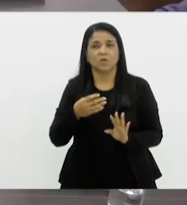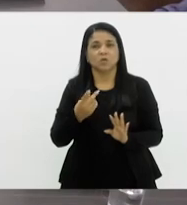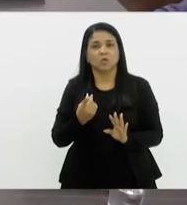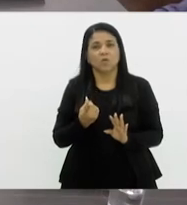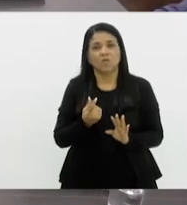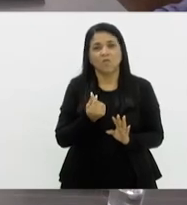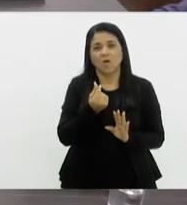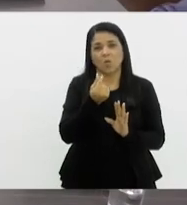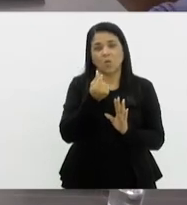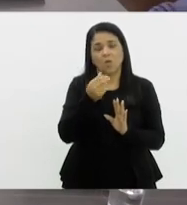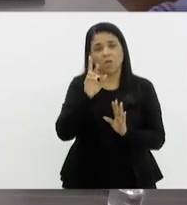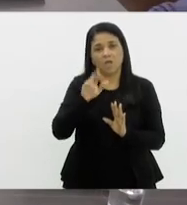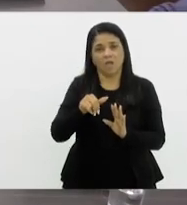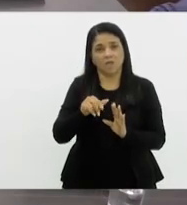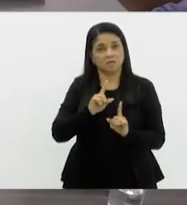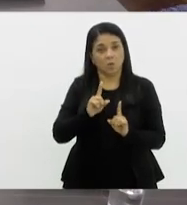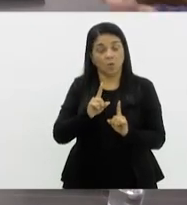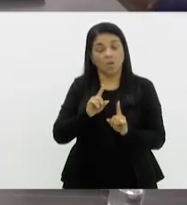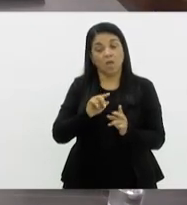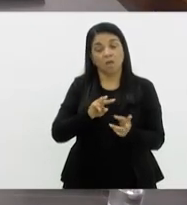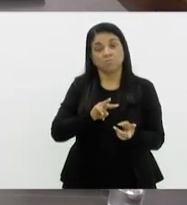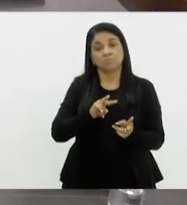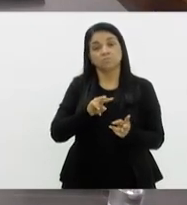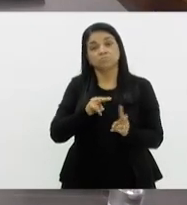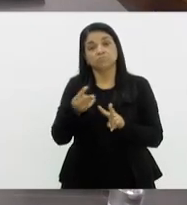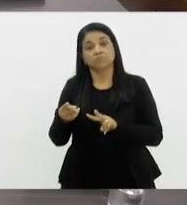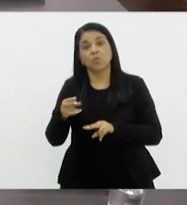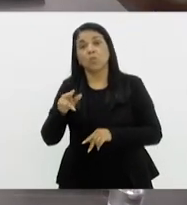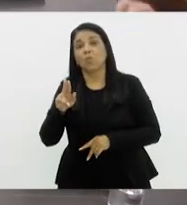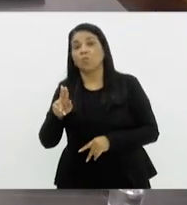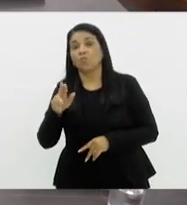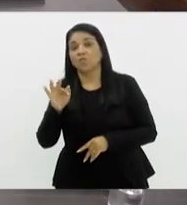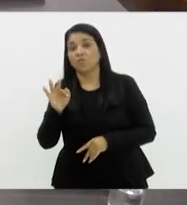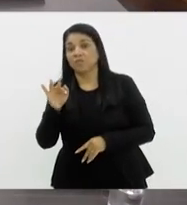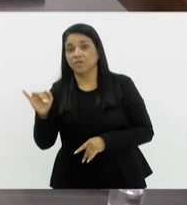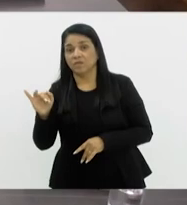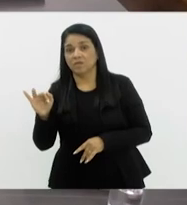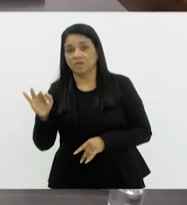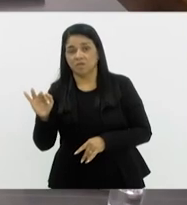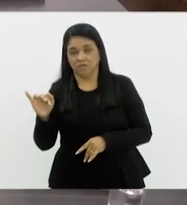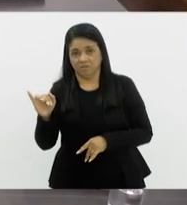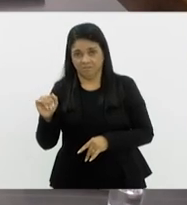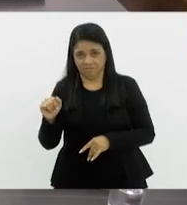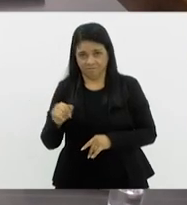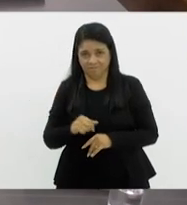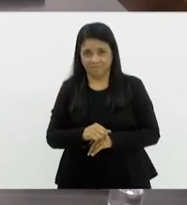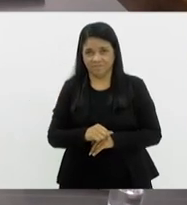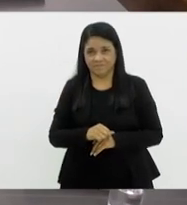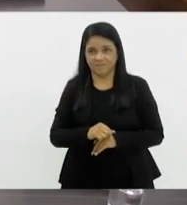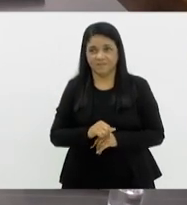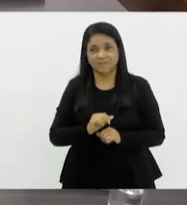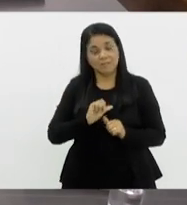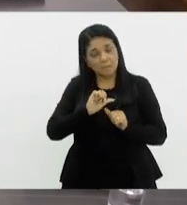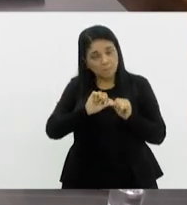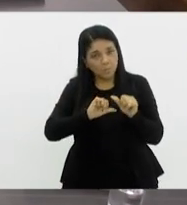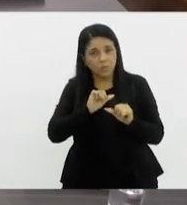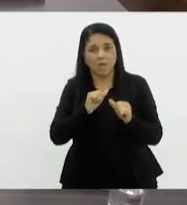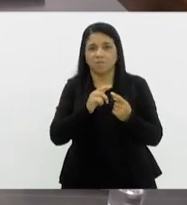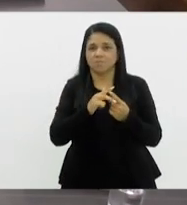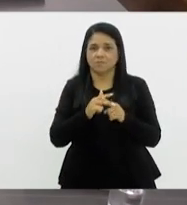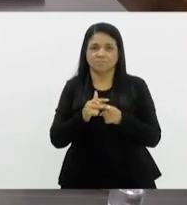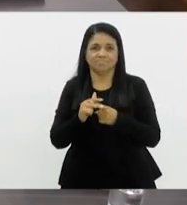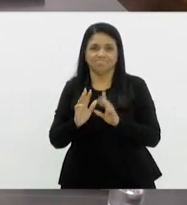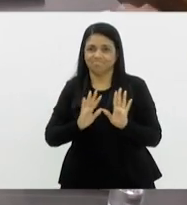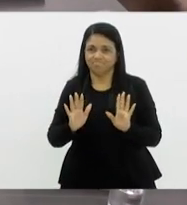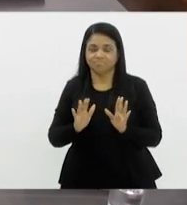em reais, mas sim numa unidade de referência, no caso aqui nosso, ao FIR. Tem que fazer a alteração de qualquer forma. É, porque aí,